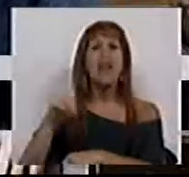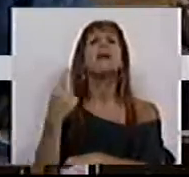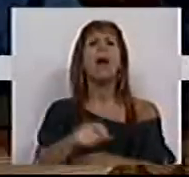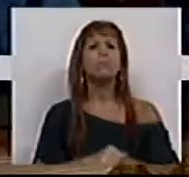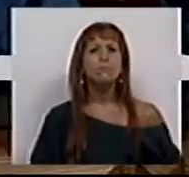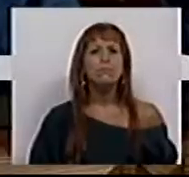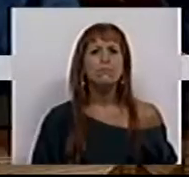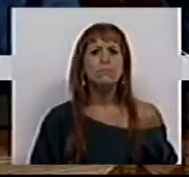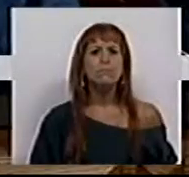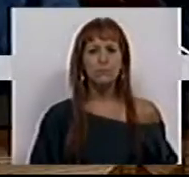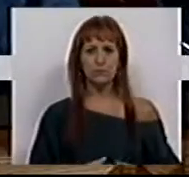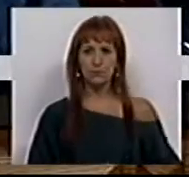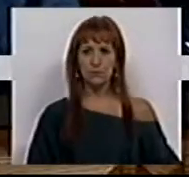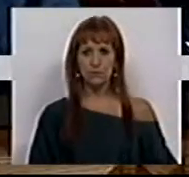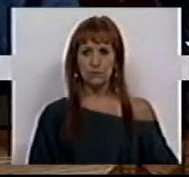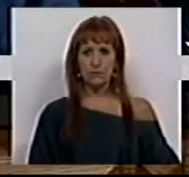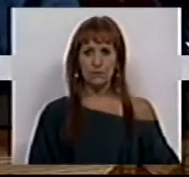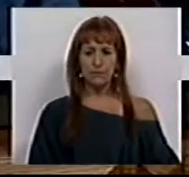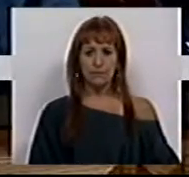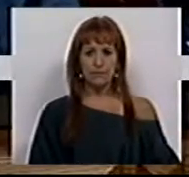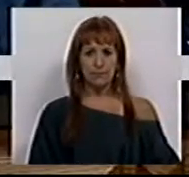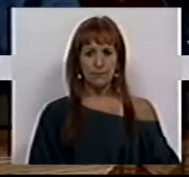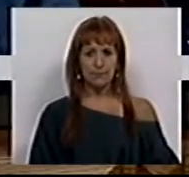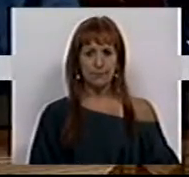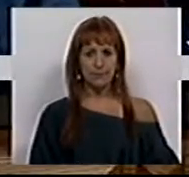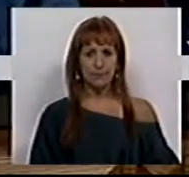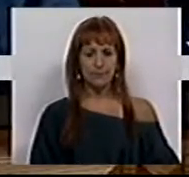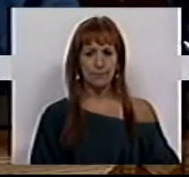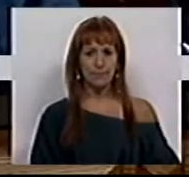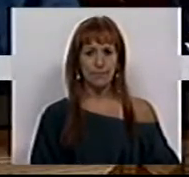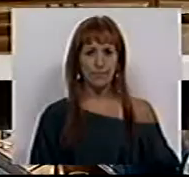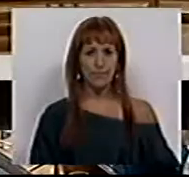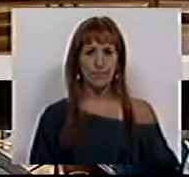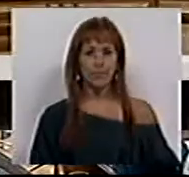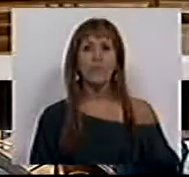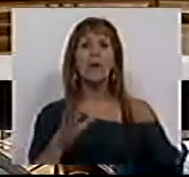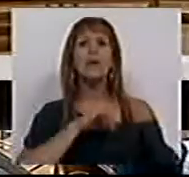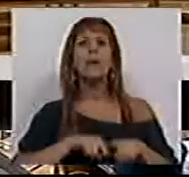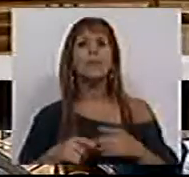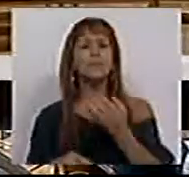SNS? Deputado